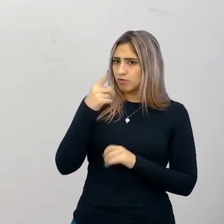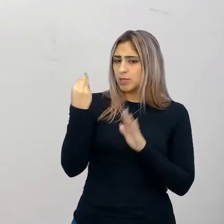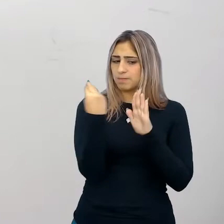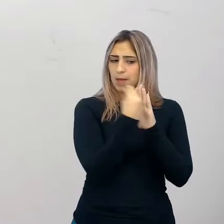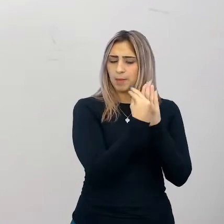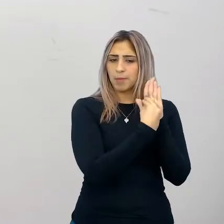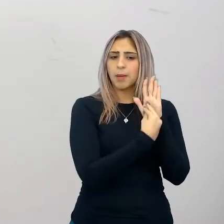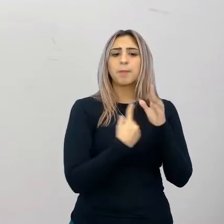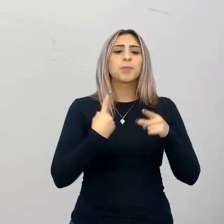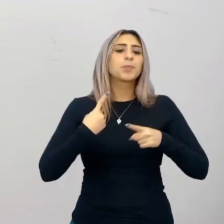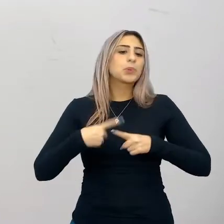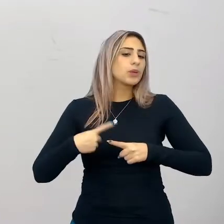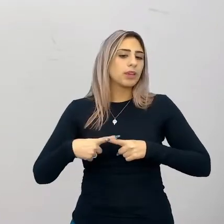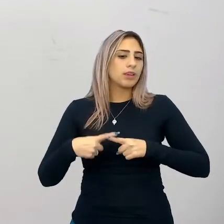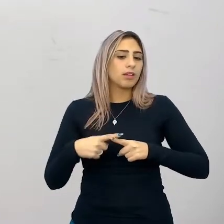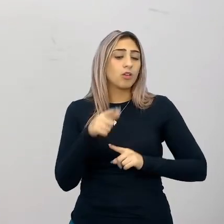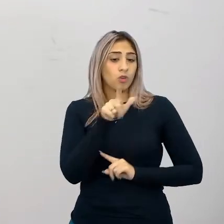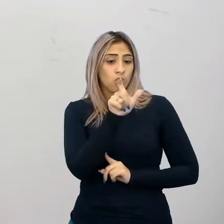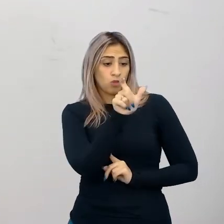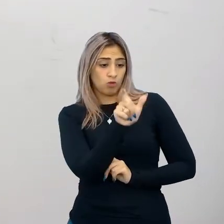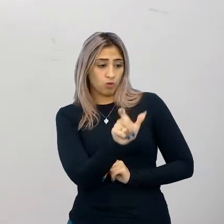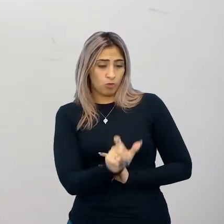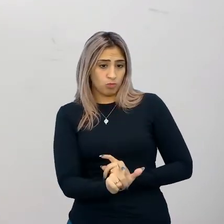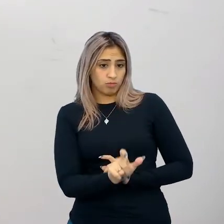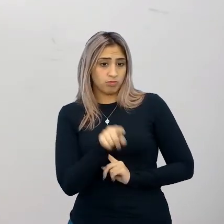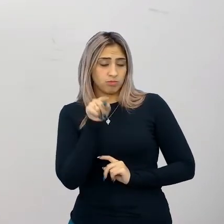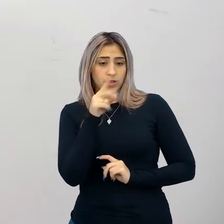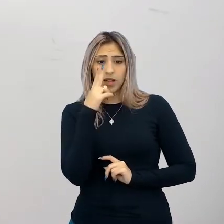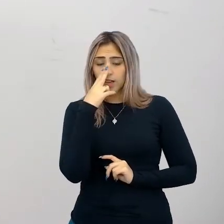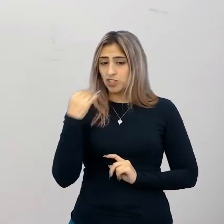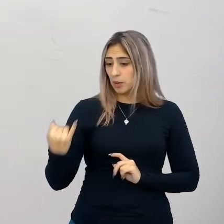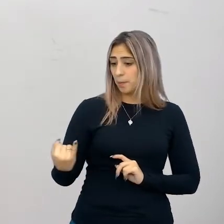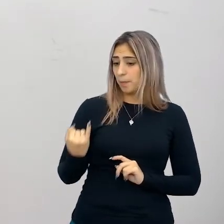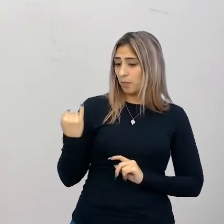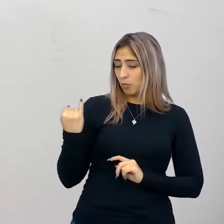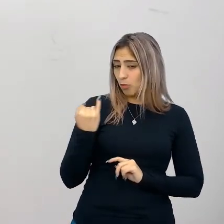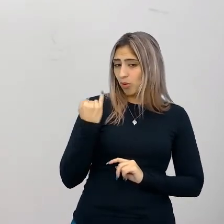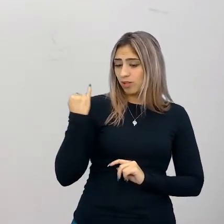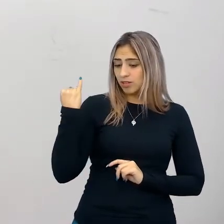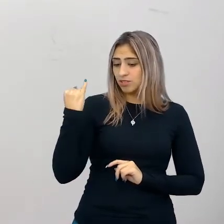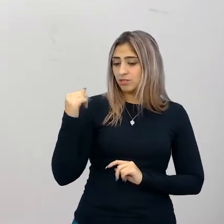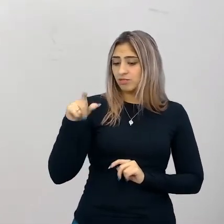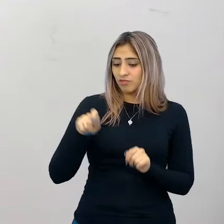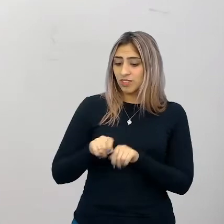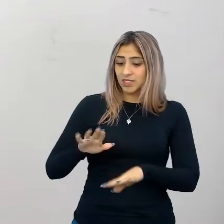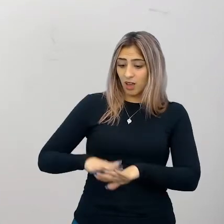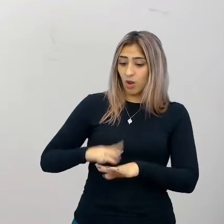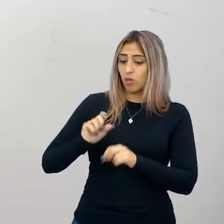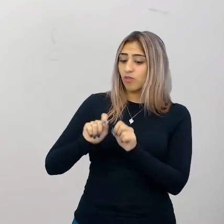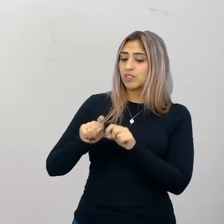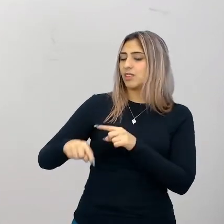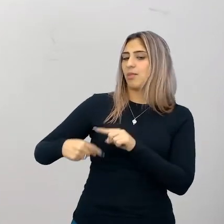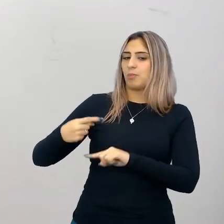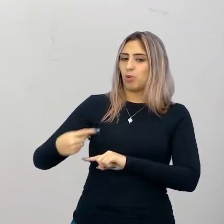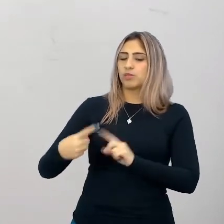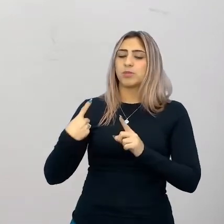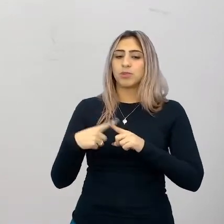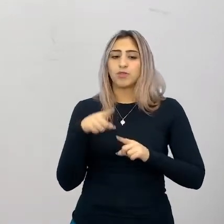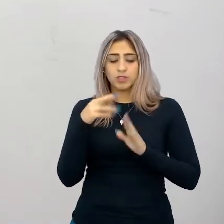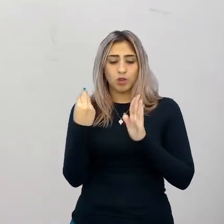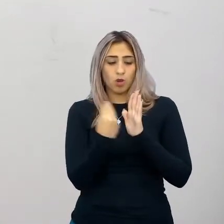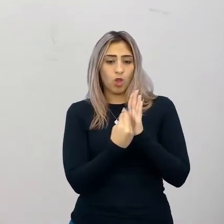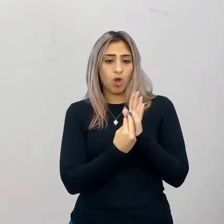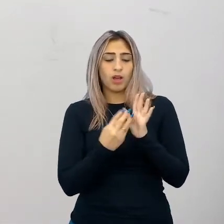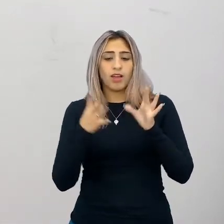colocar, porque quando você está... Eu acho isso mais importante do que você fazer agora, do que fazer depois. Se você coloca os